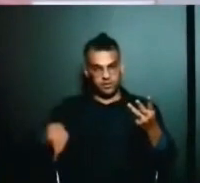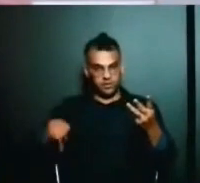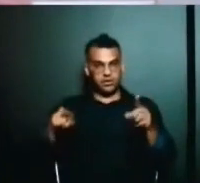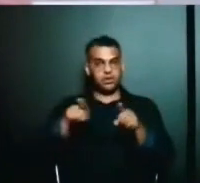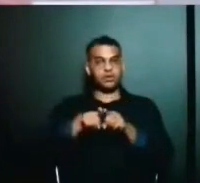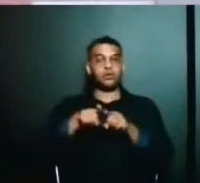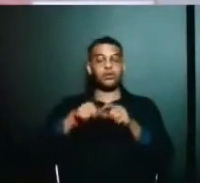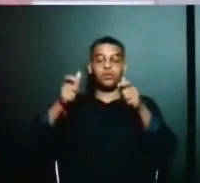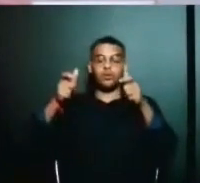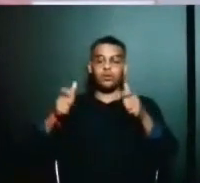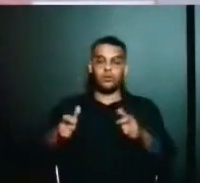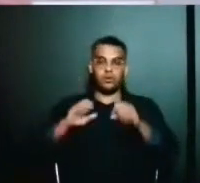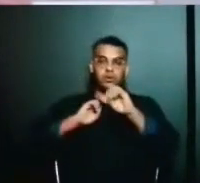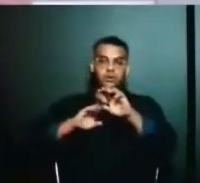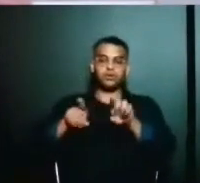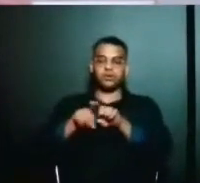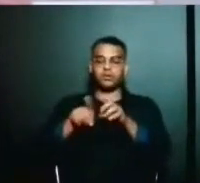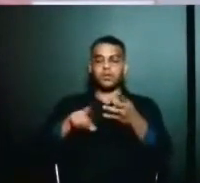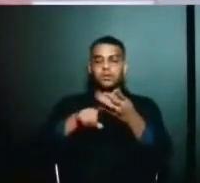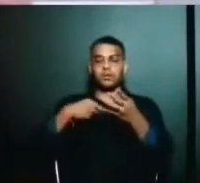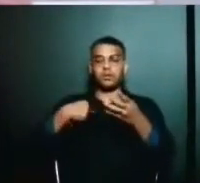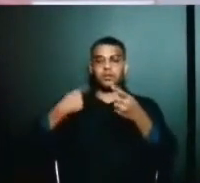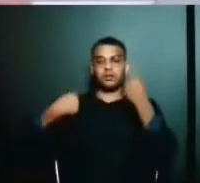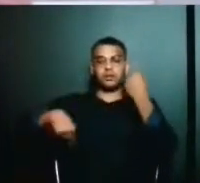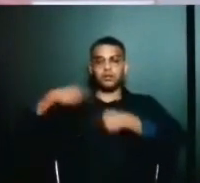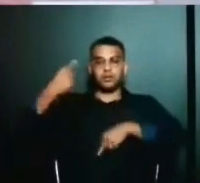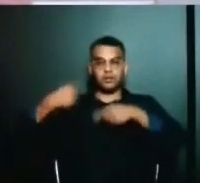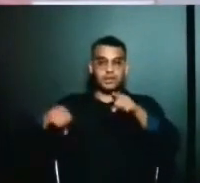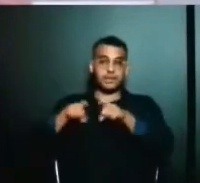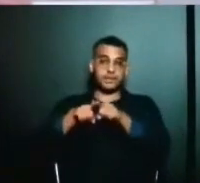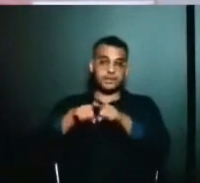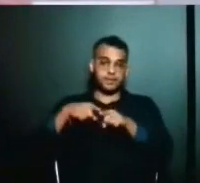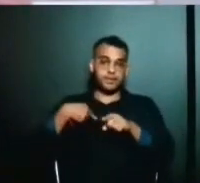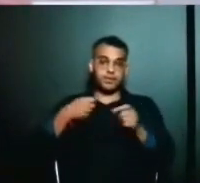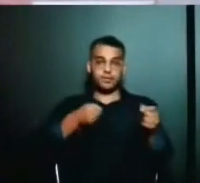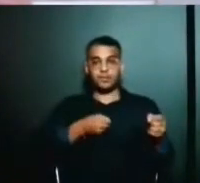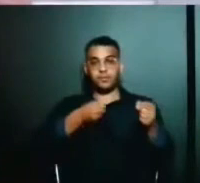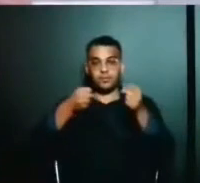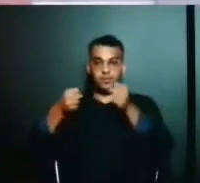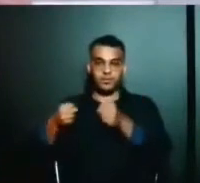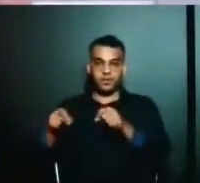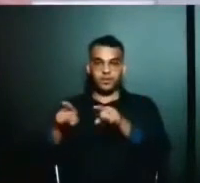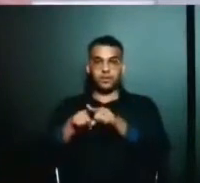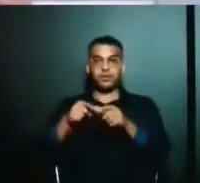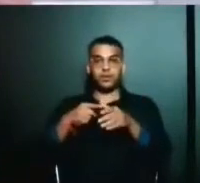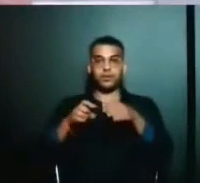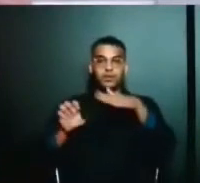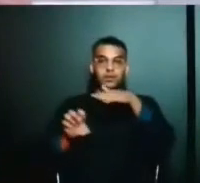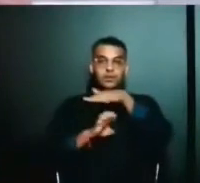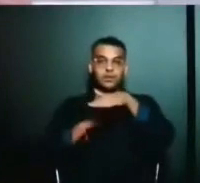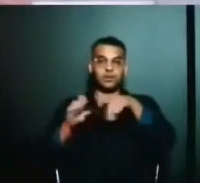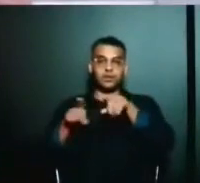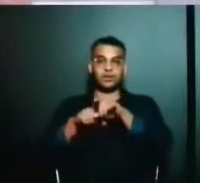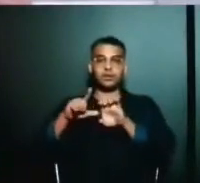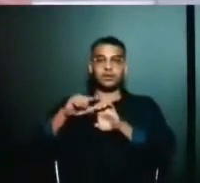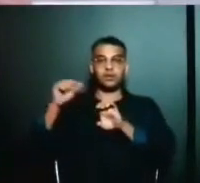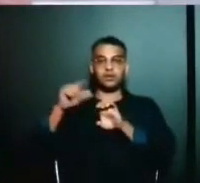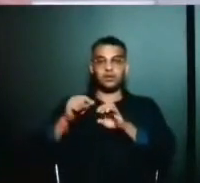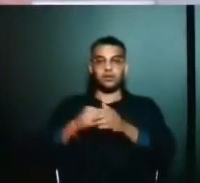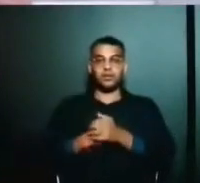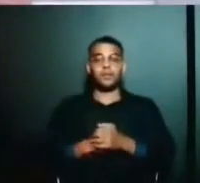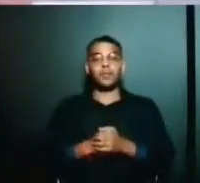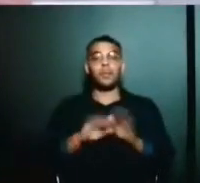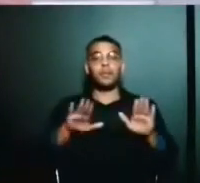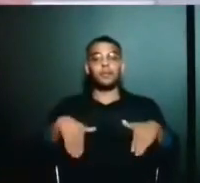poder de educação e sou política, estou no espaço de poder público e também sou empresária, espaço de poder econômico. Estou em